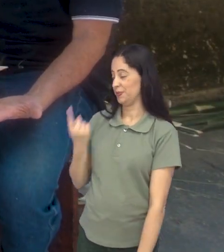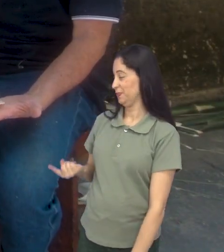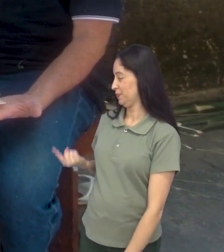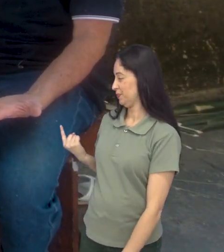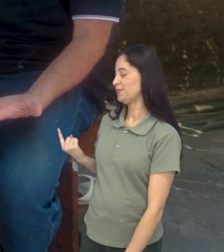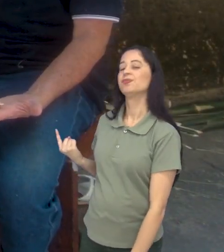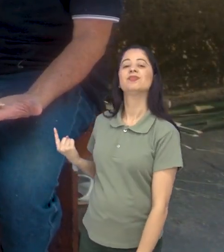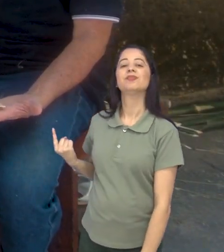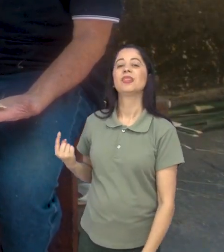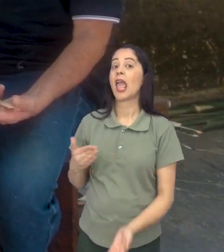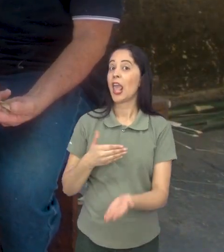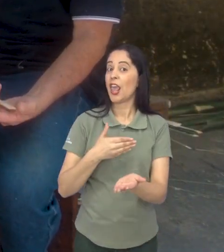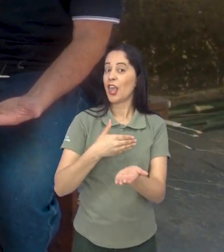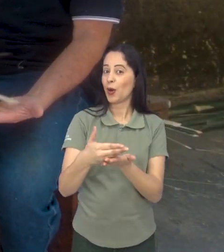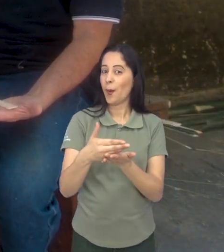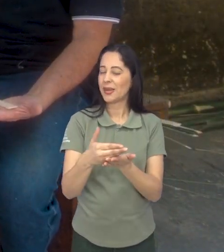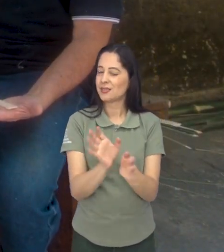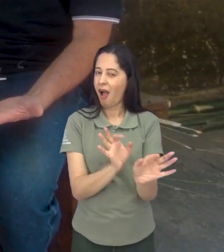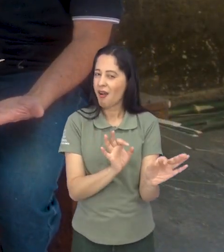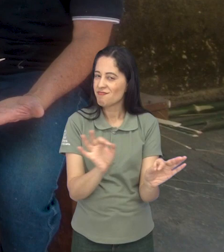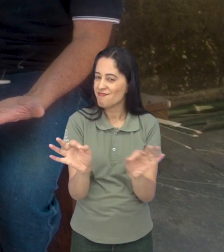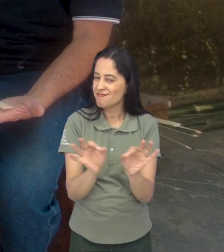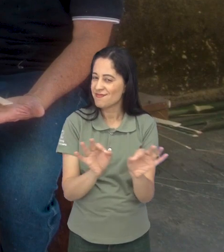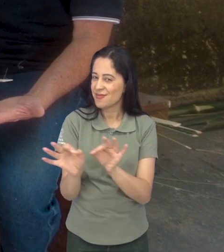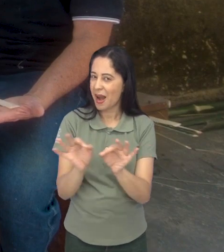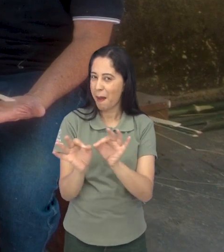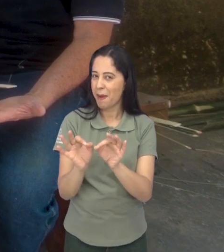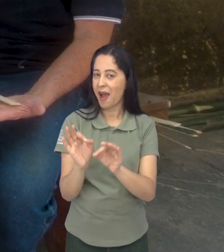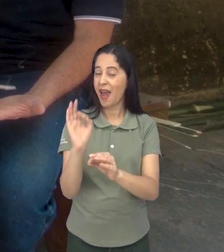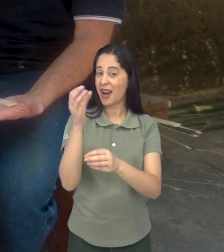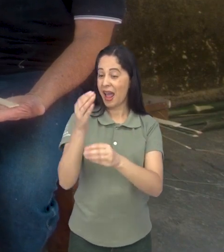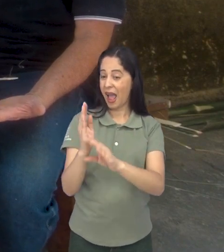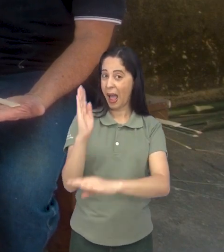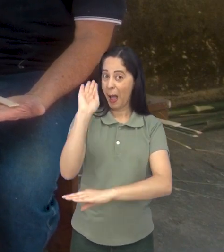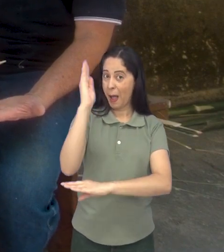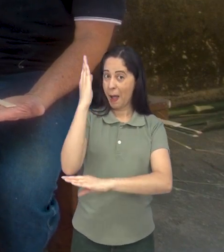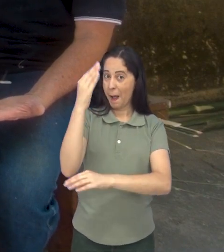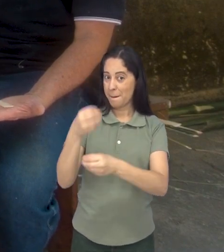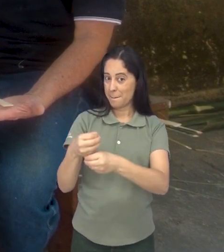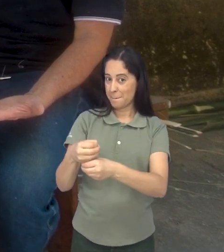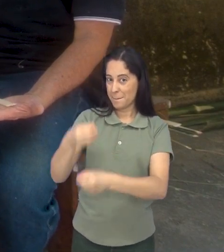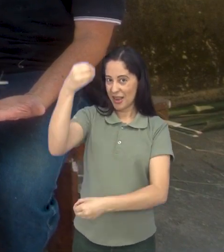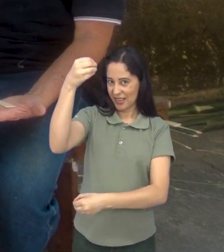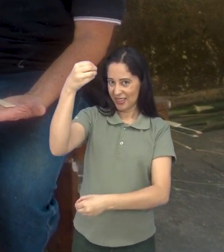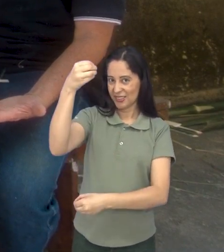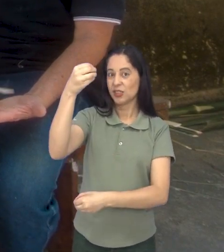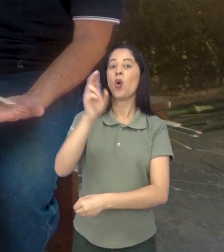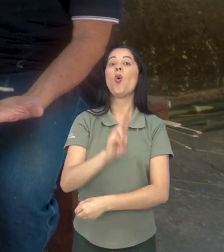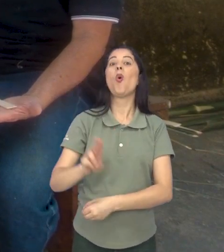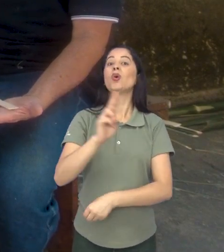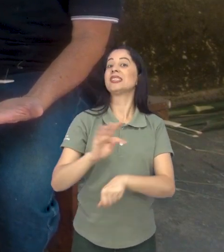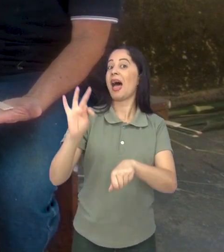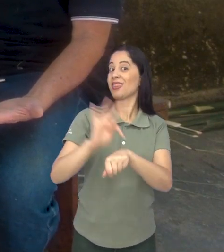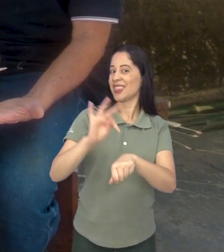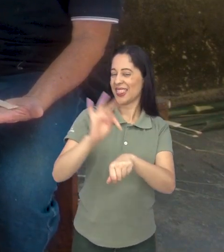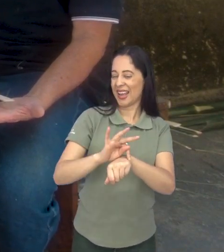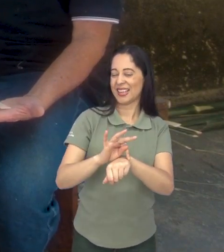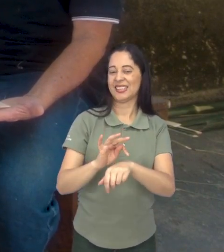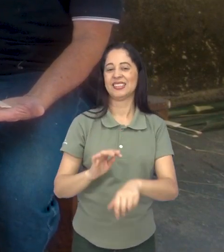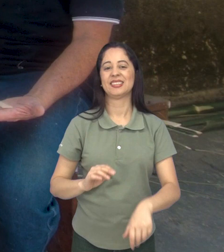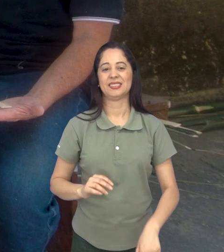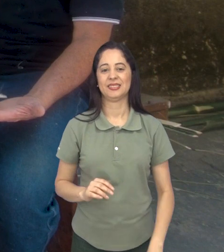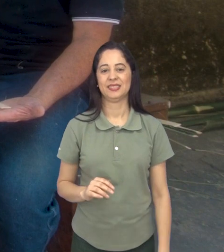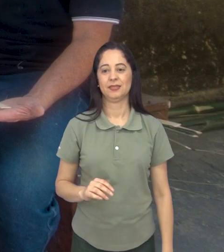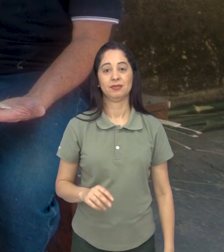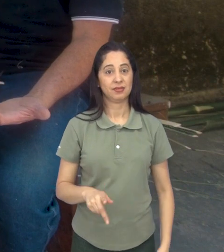para a gente colocar a mão, ou melhor, tecer na técnica da tecelagem de